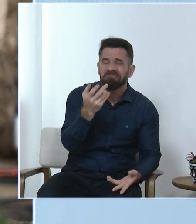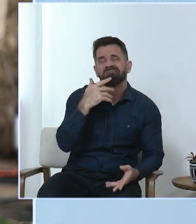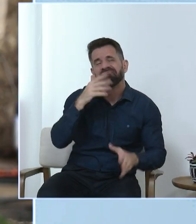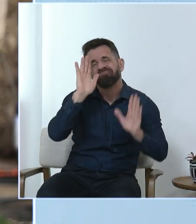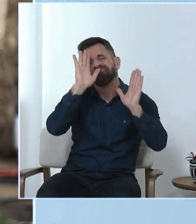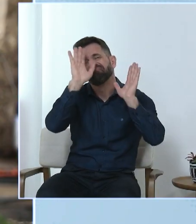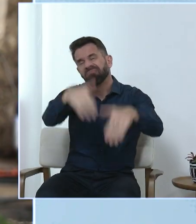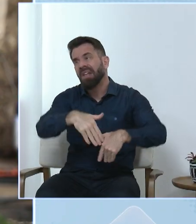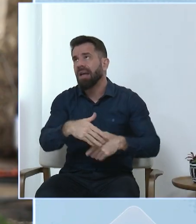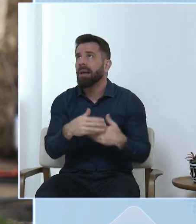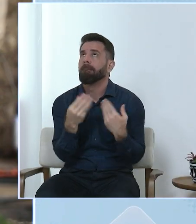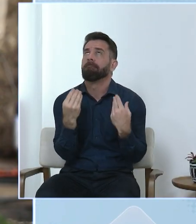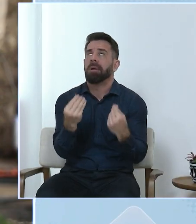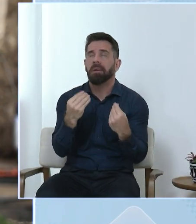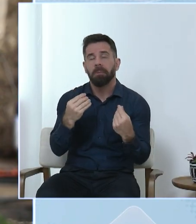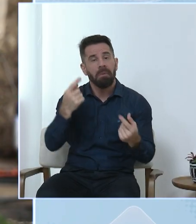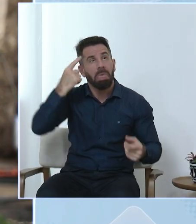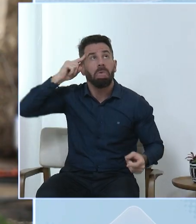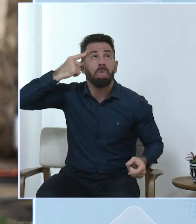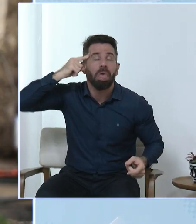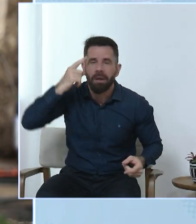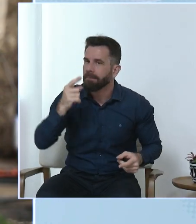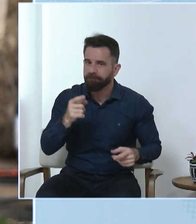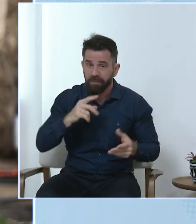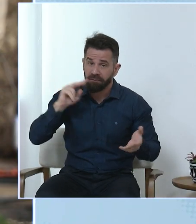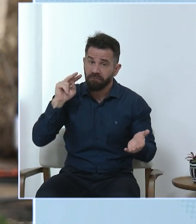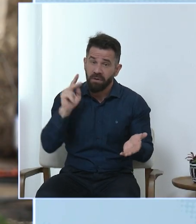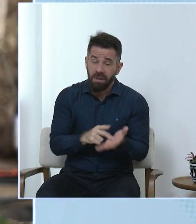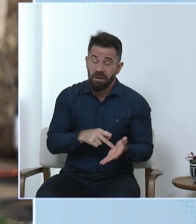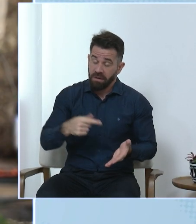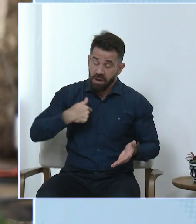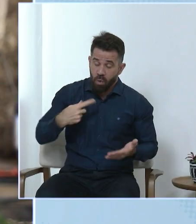povo é louco, né? Esse povo é doente, mas doente era eu, né?